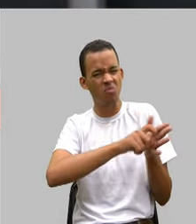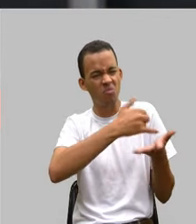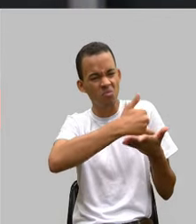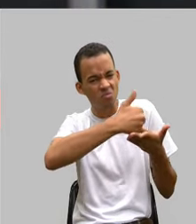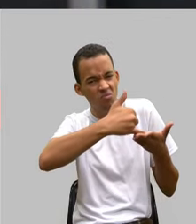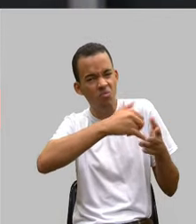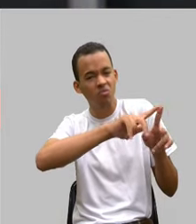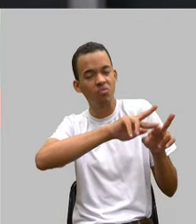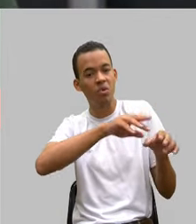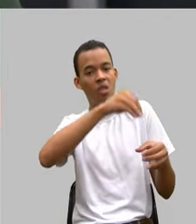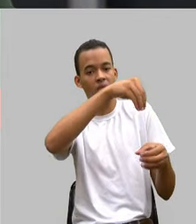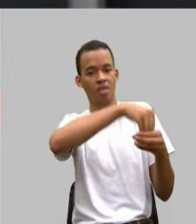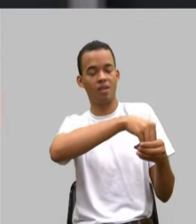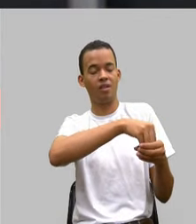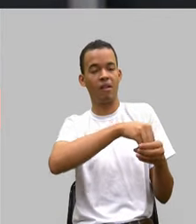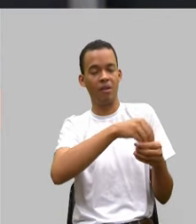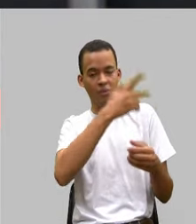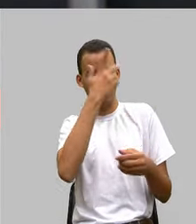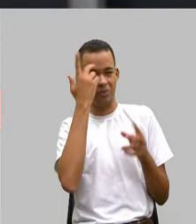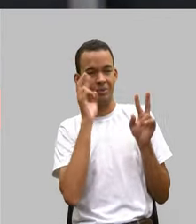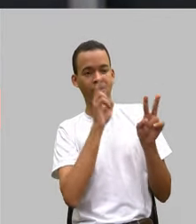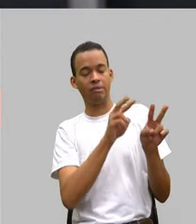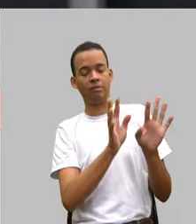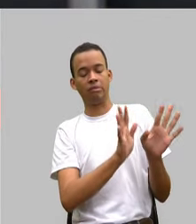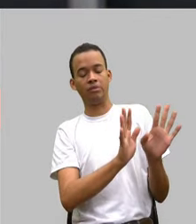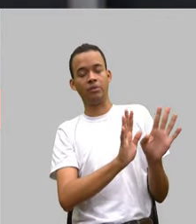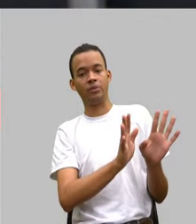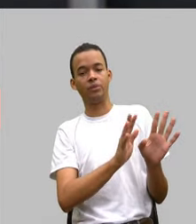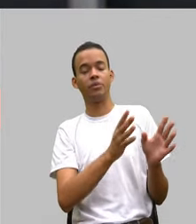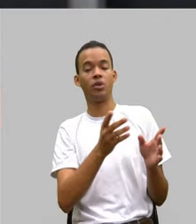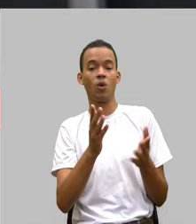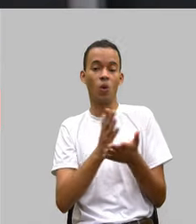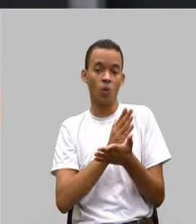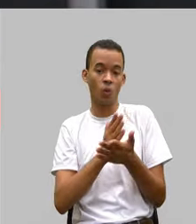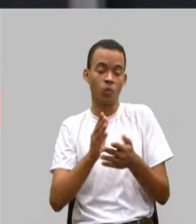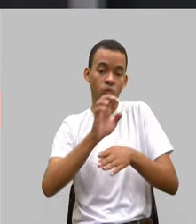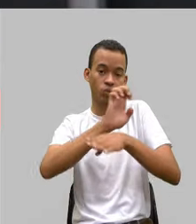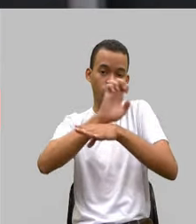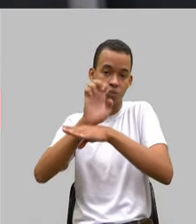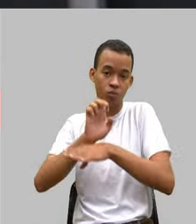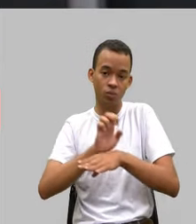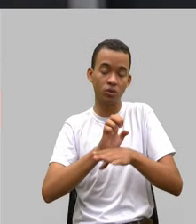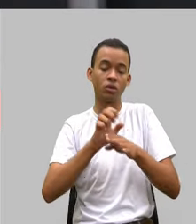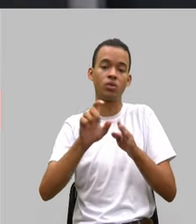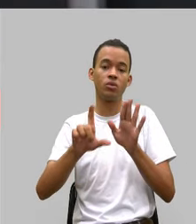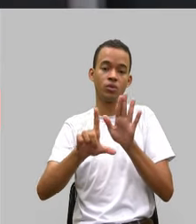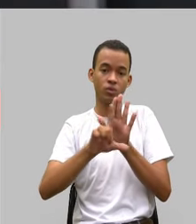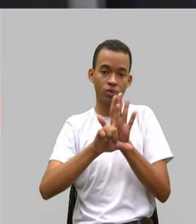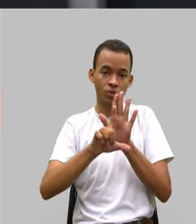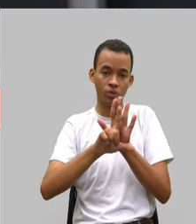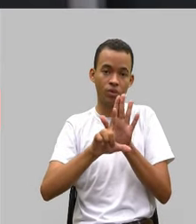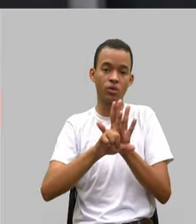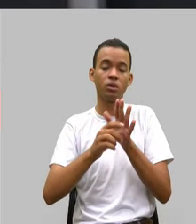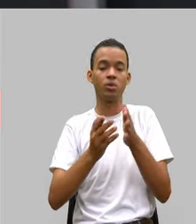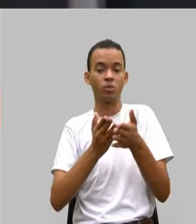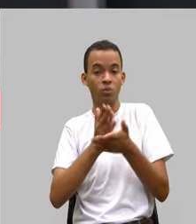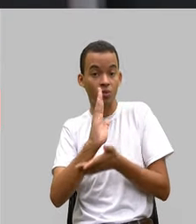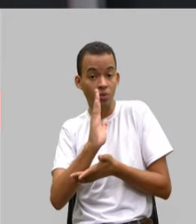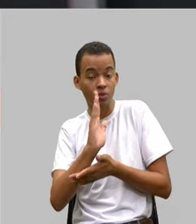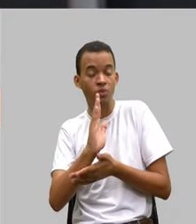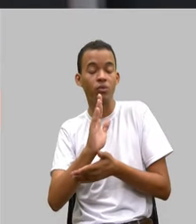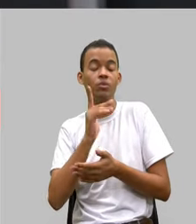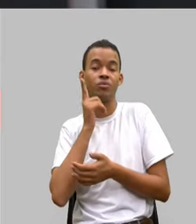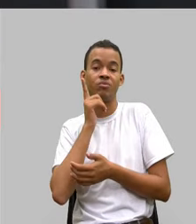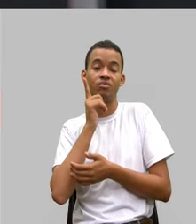em vários estados as leis foram aprovadas mas nem todas estão em vigor é um outro problema aprova-se a lei mas não se coloca